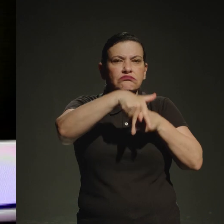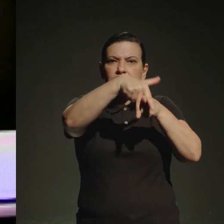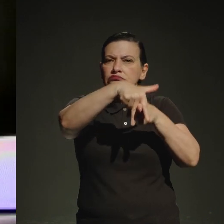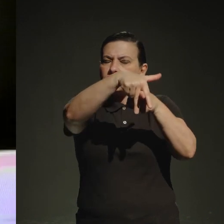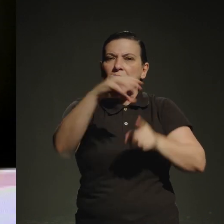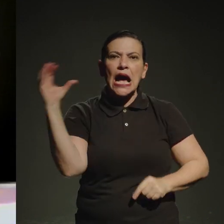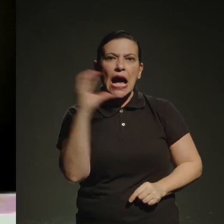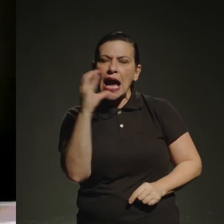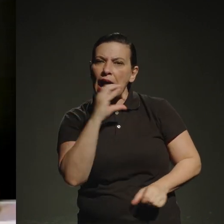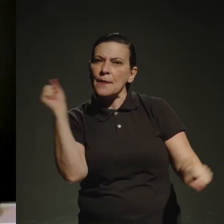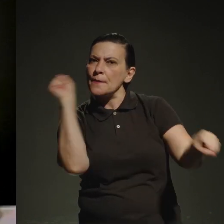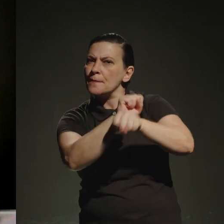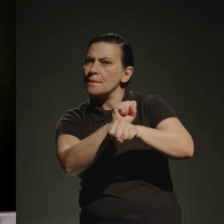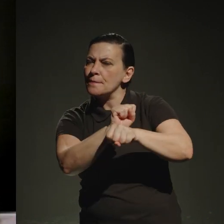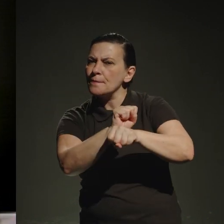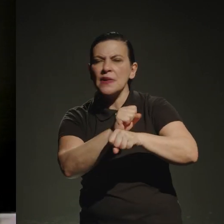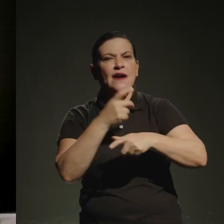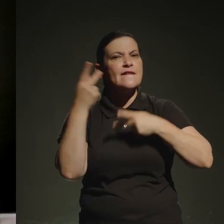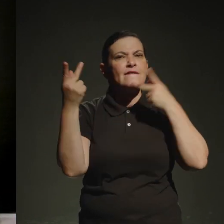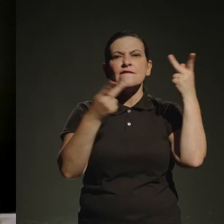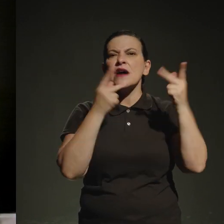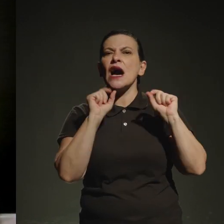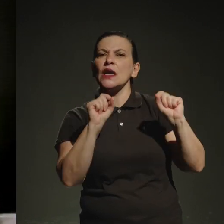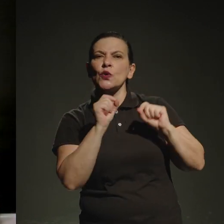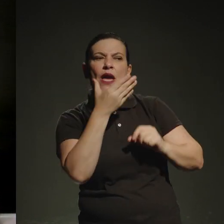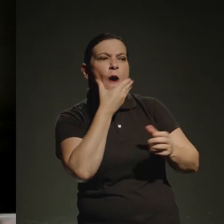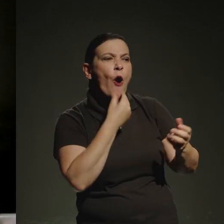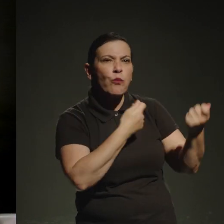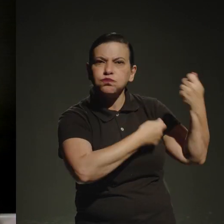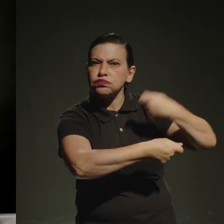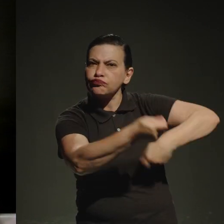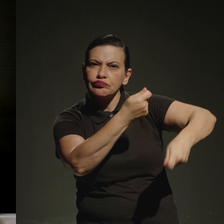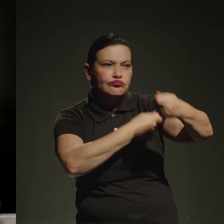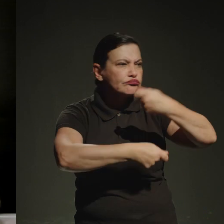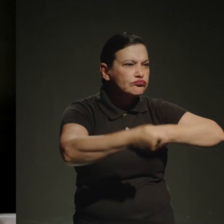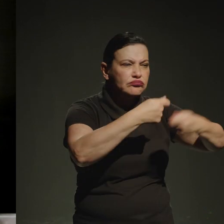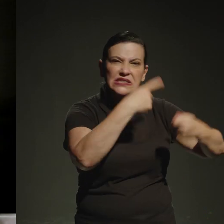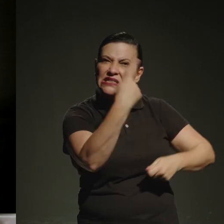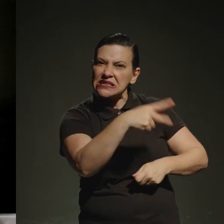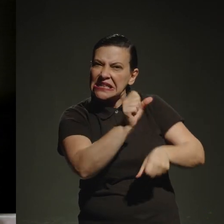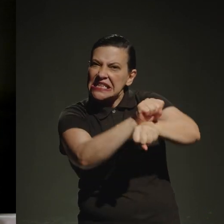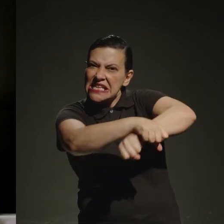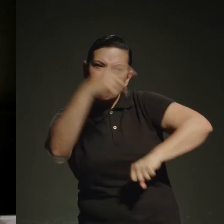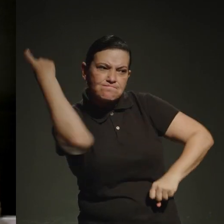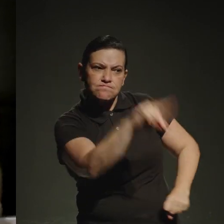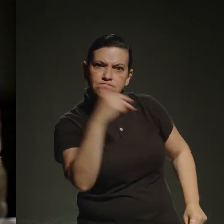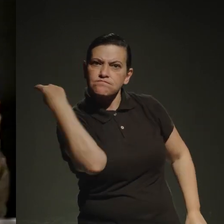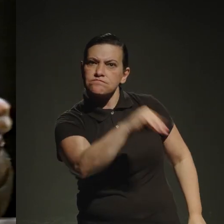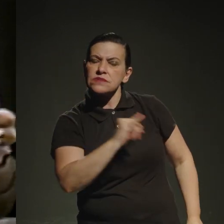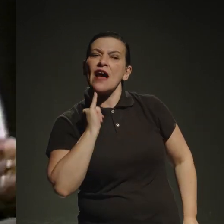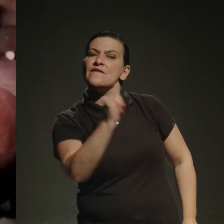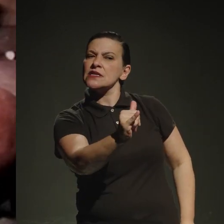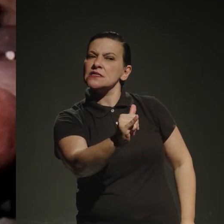feitiço. Quixote cavalga rápido, dá algumas voltas e para. Ele fala como se fosse com um mercador se estivesse chicoteando